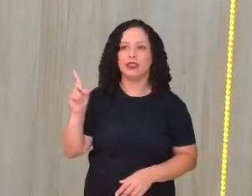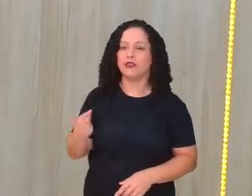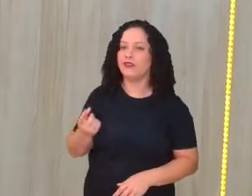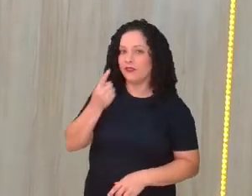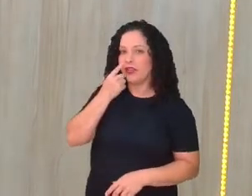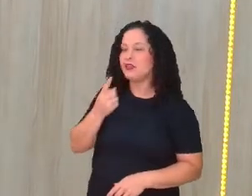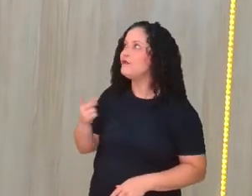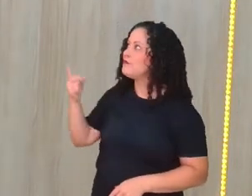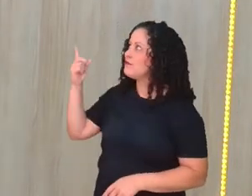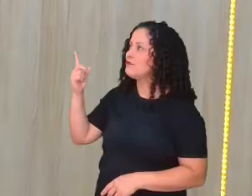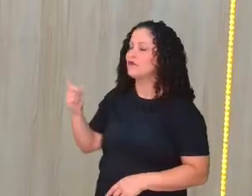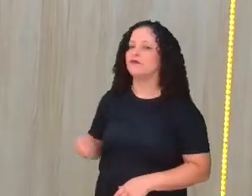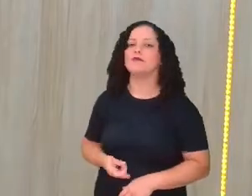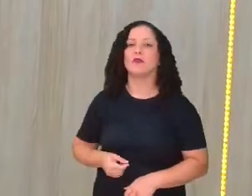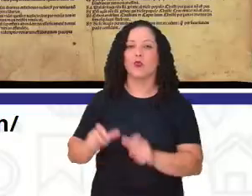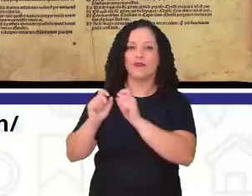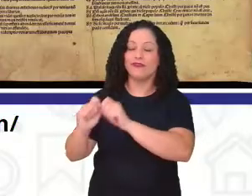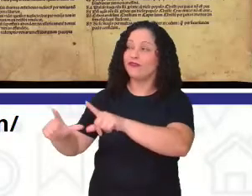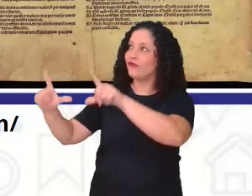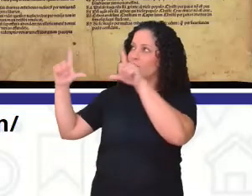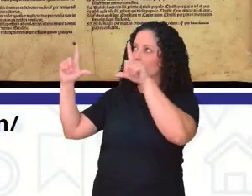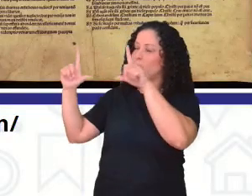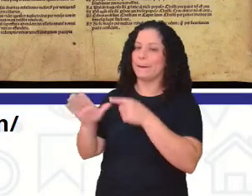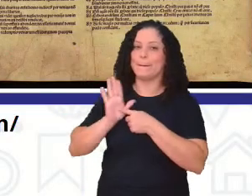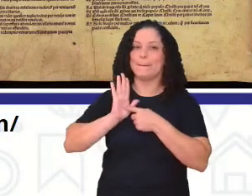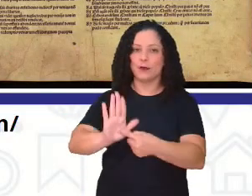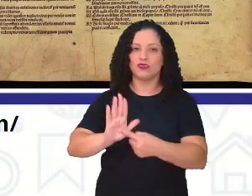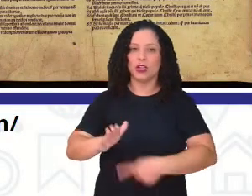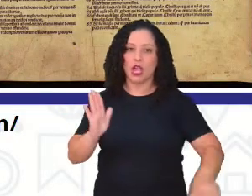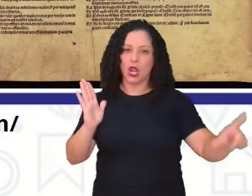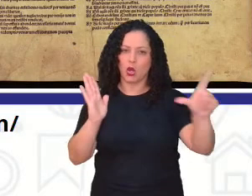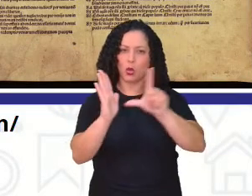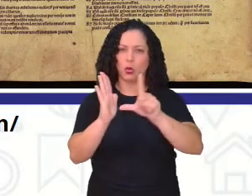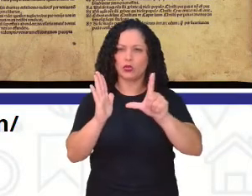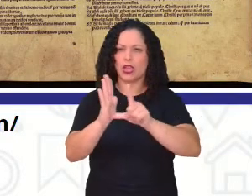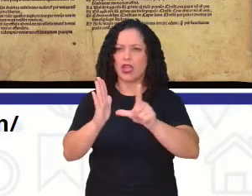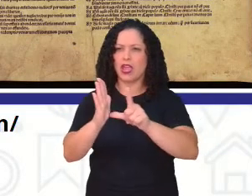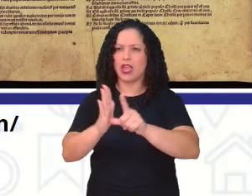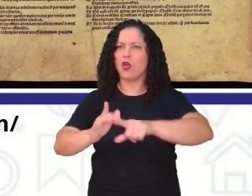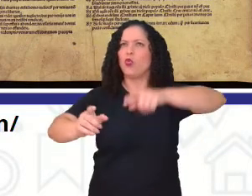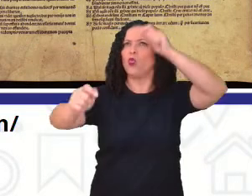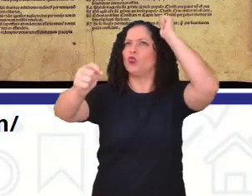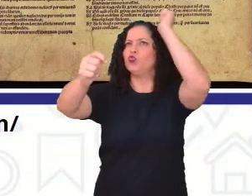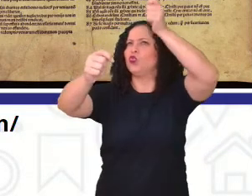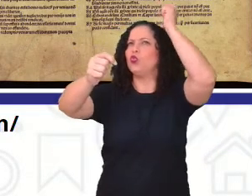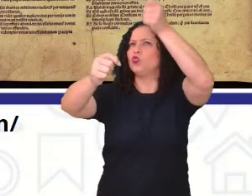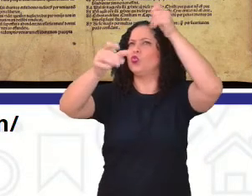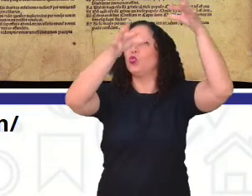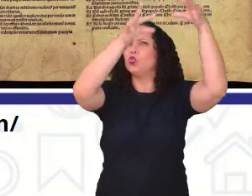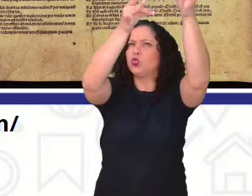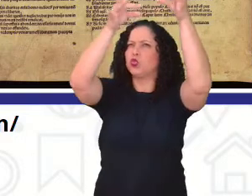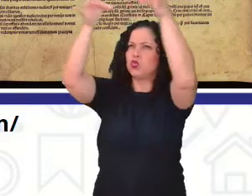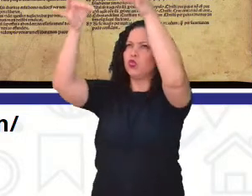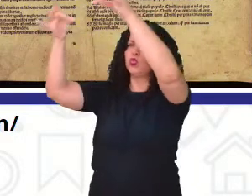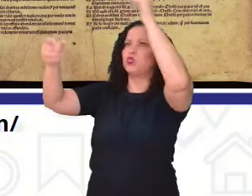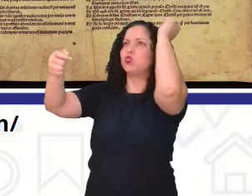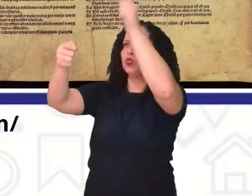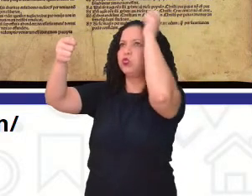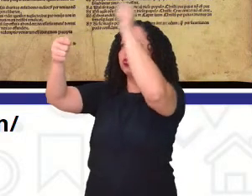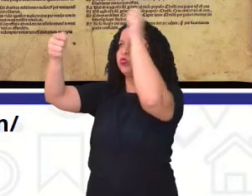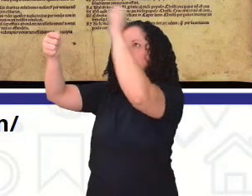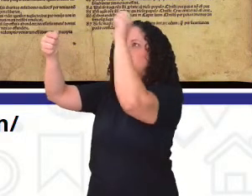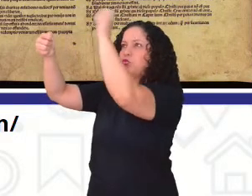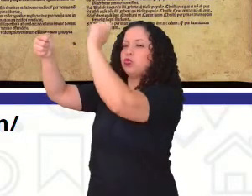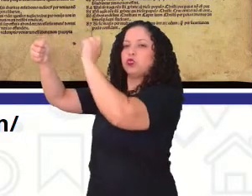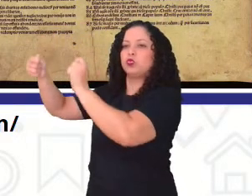né, que representa, né, Lutero fixando ali as teses, né, na porta da catedral. E aqui, ó, uma